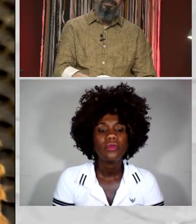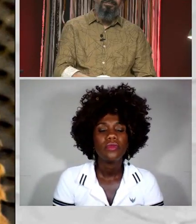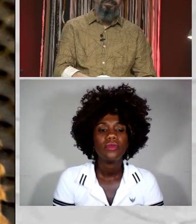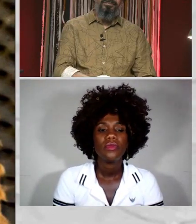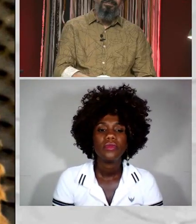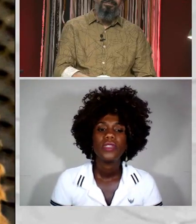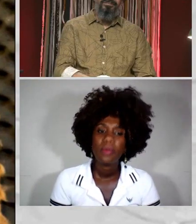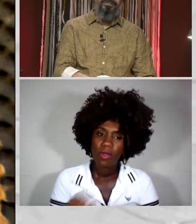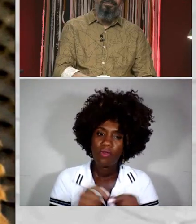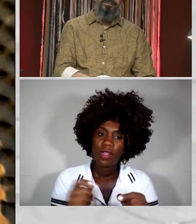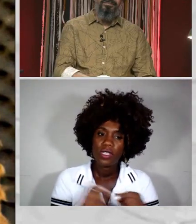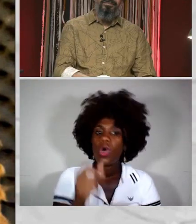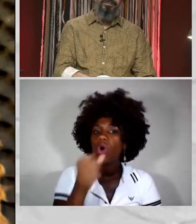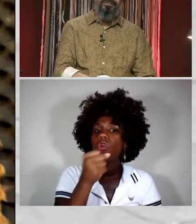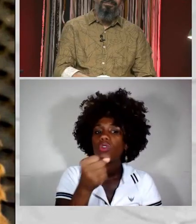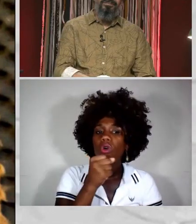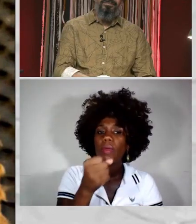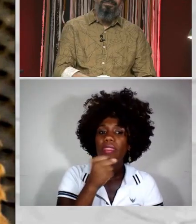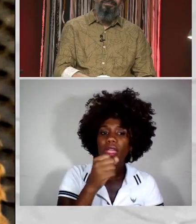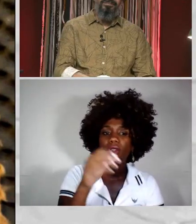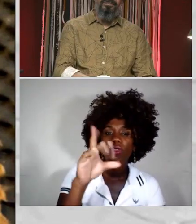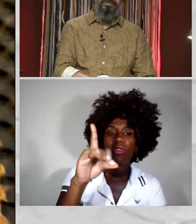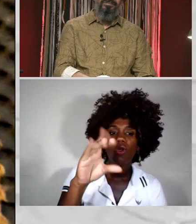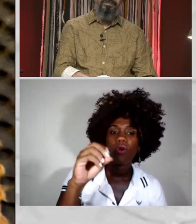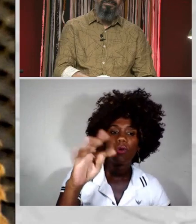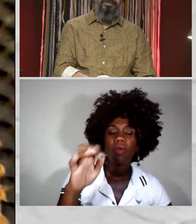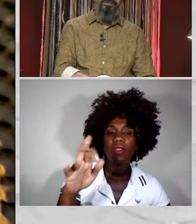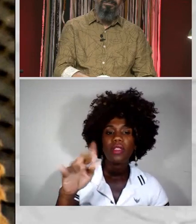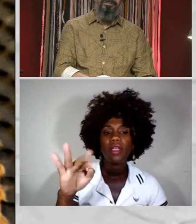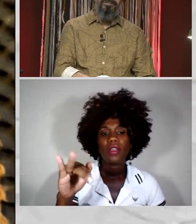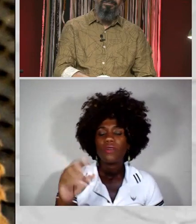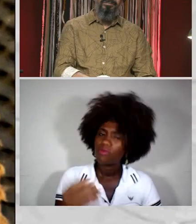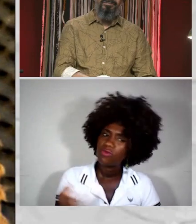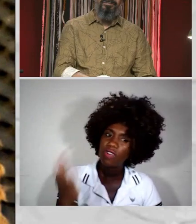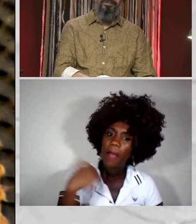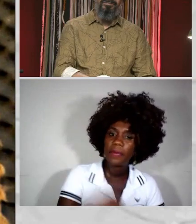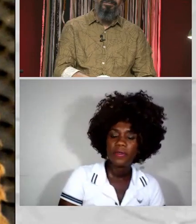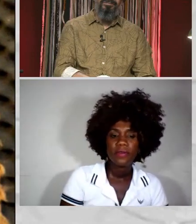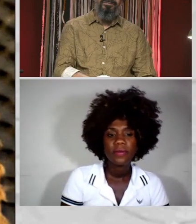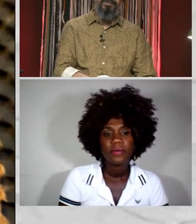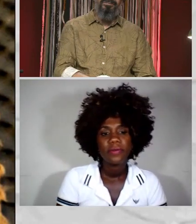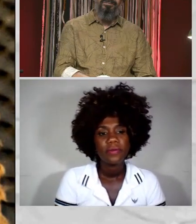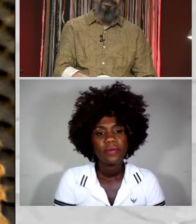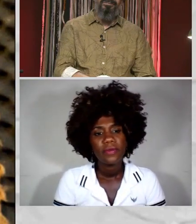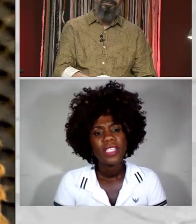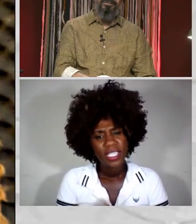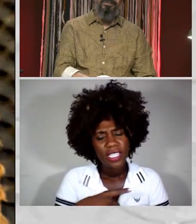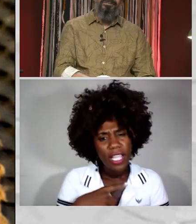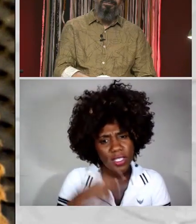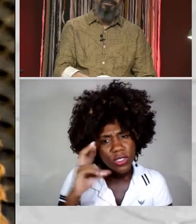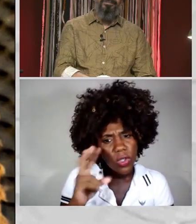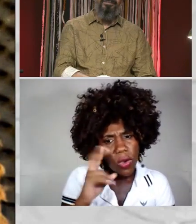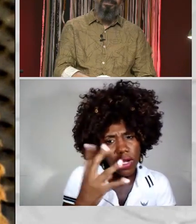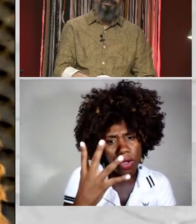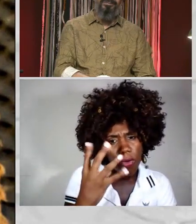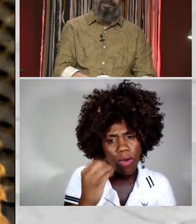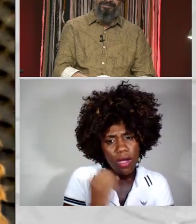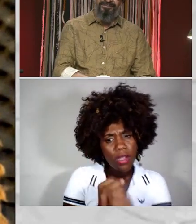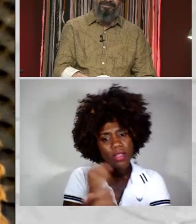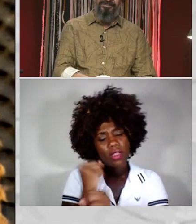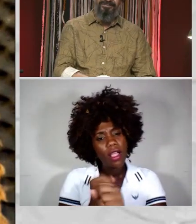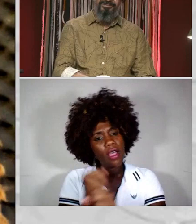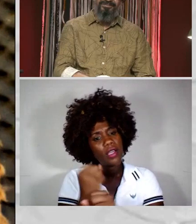Vamos fazer um documentário? Vamos. Tem muita história de 40 anos para ser